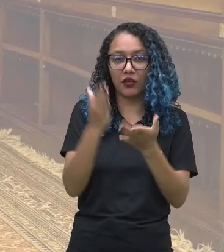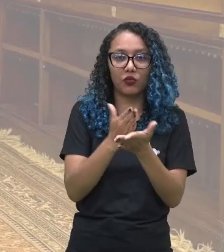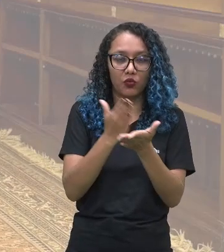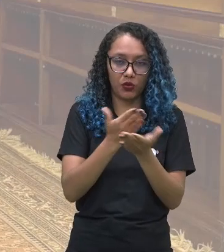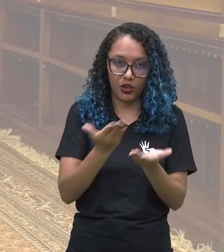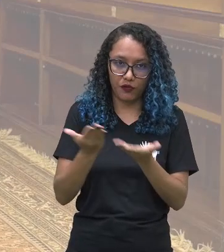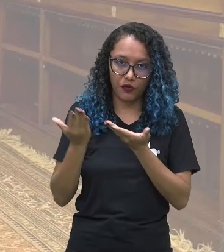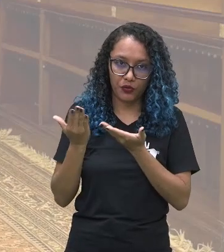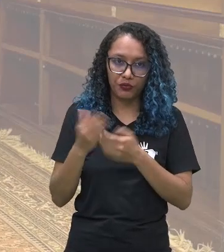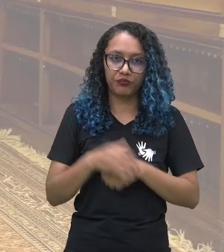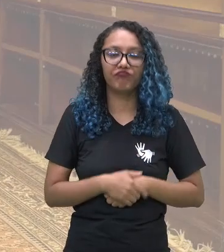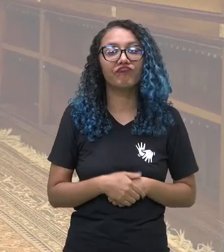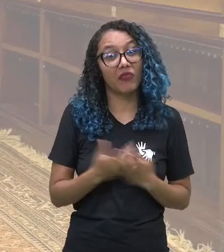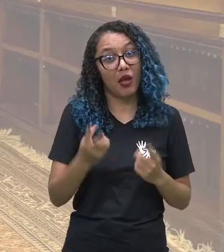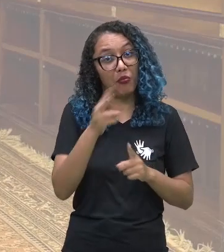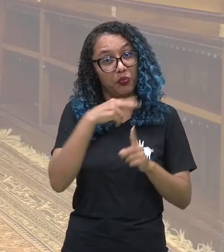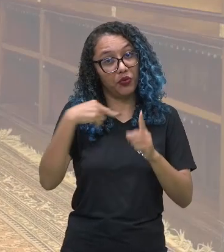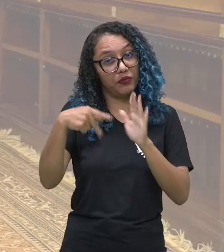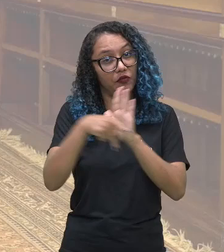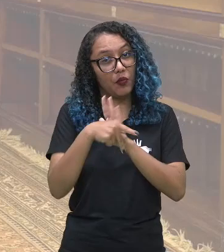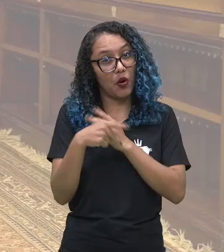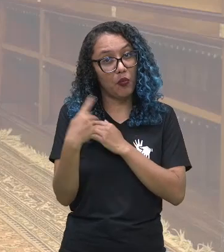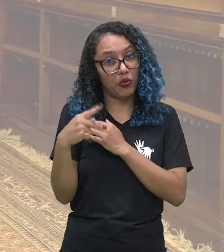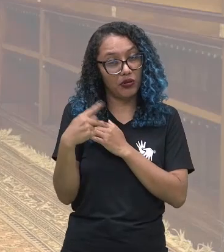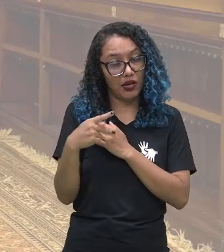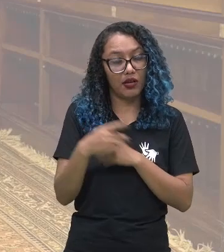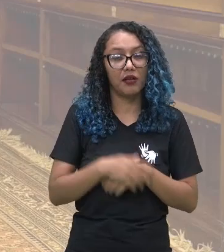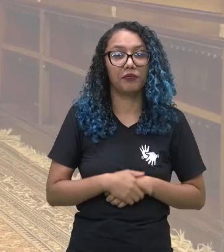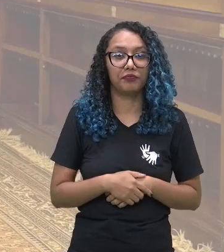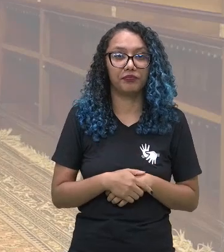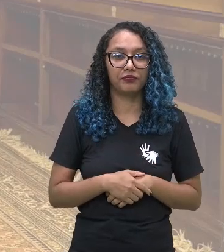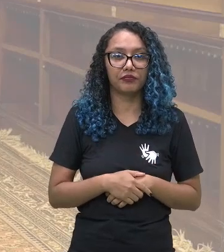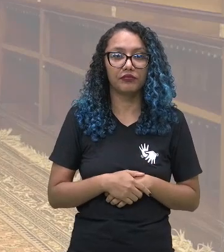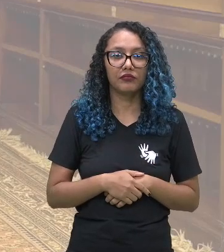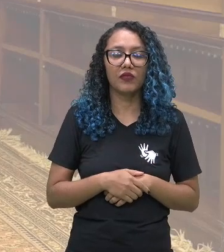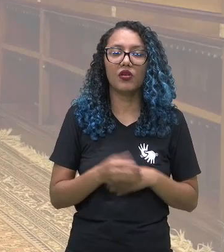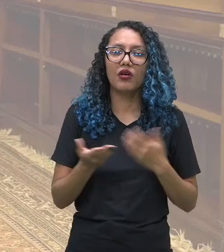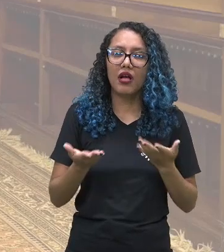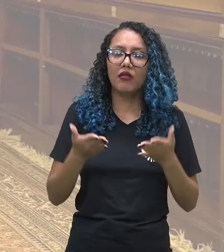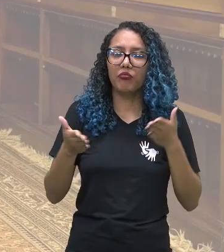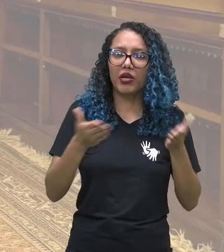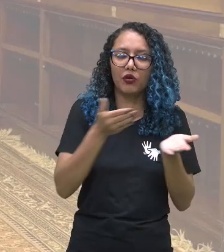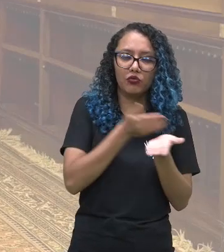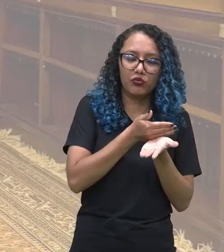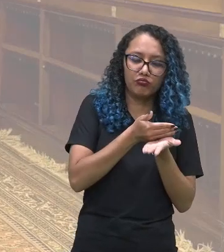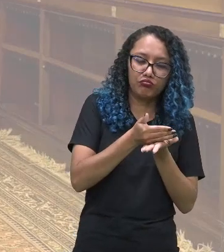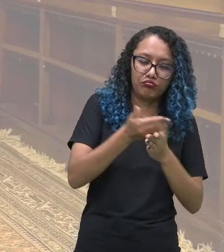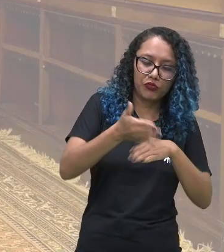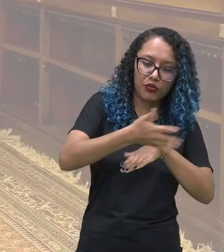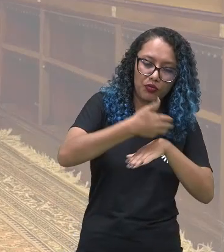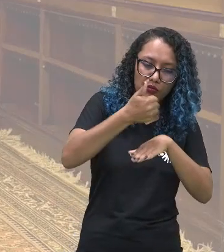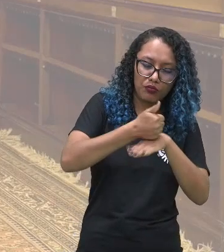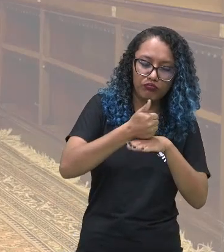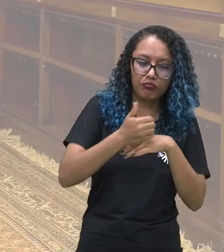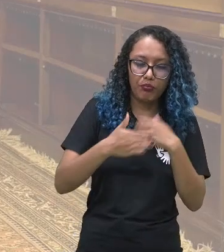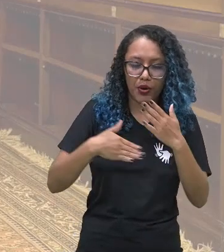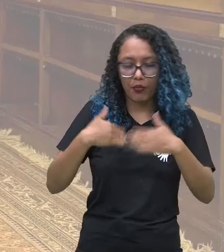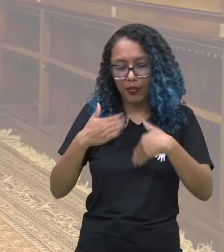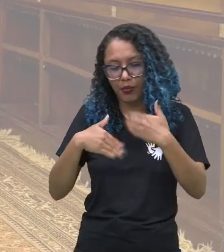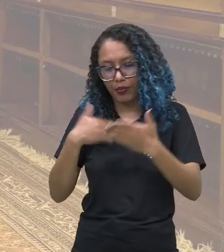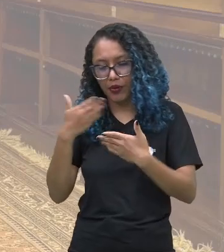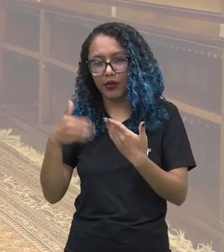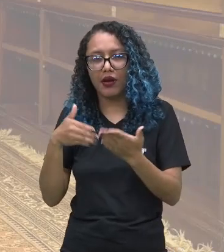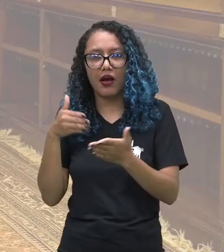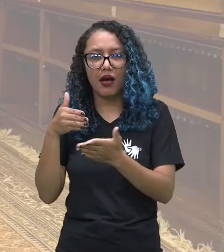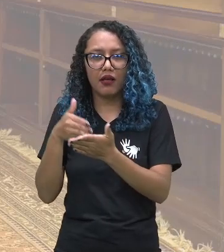ele interpretou como desde a colônia o Brasil chegou até o século XX